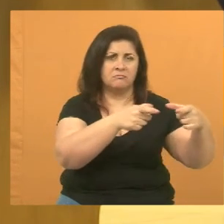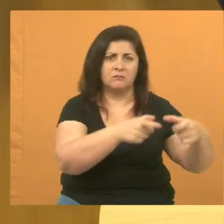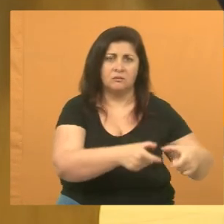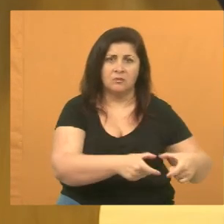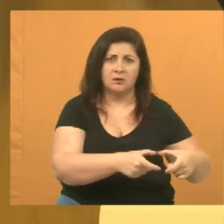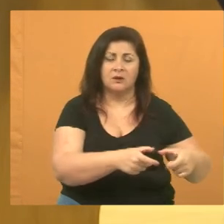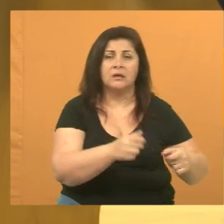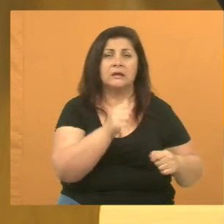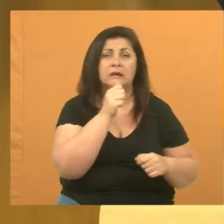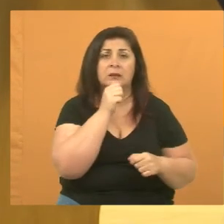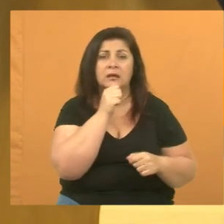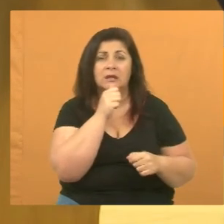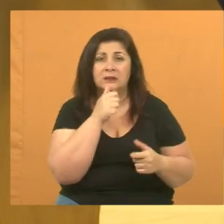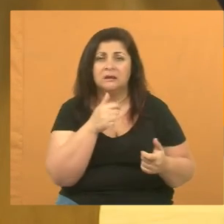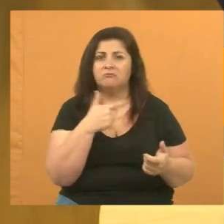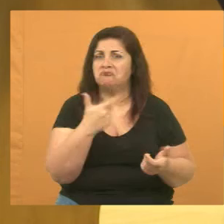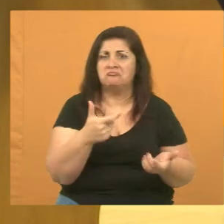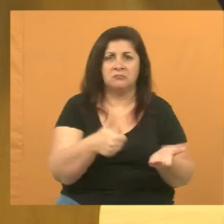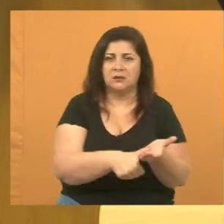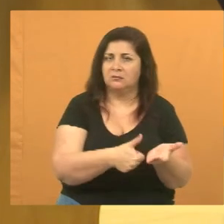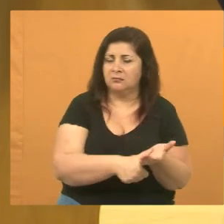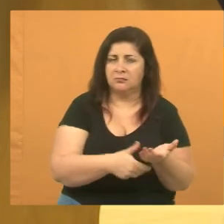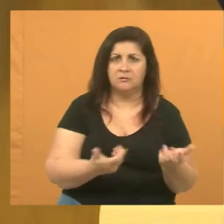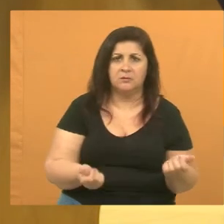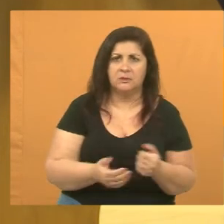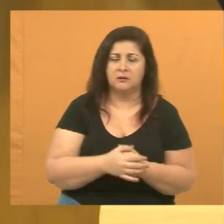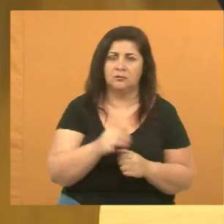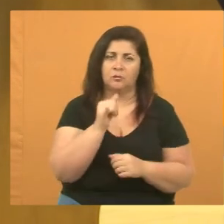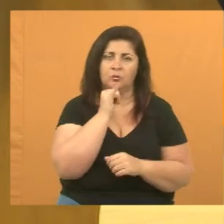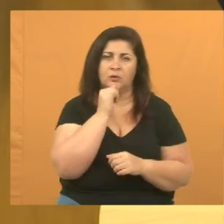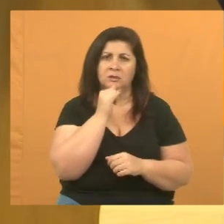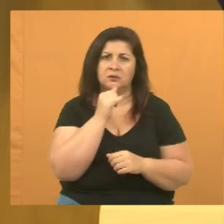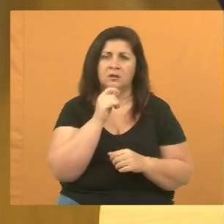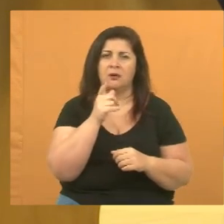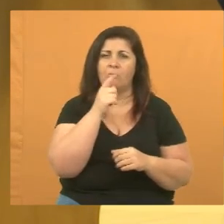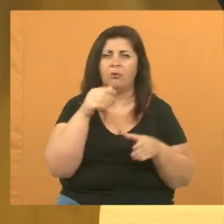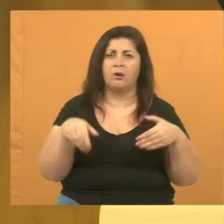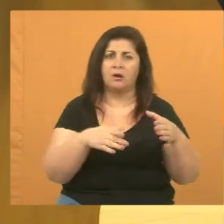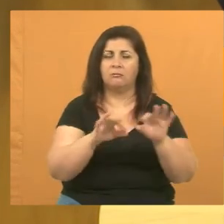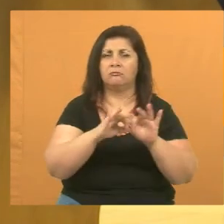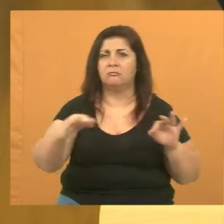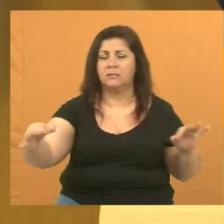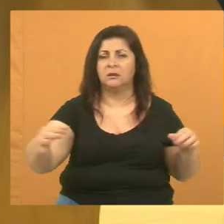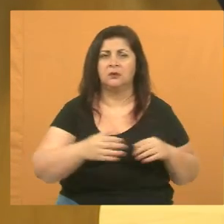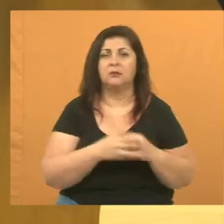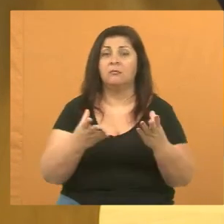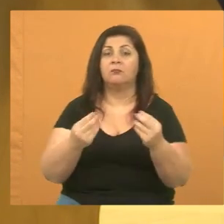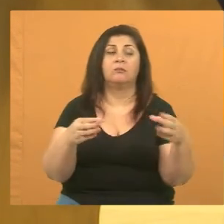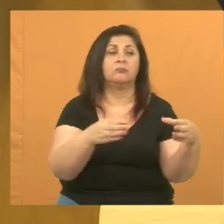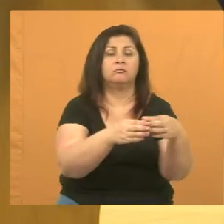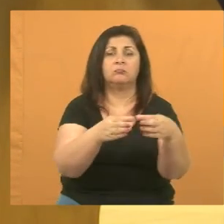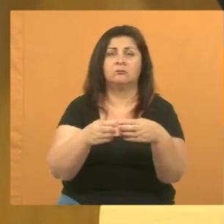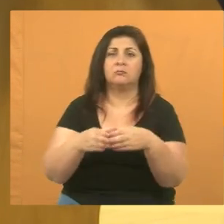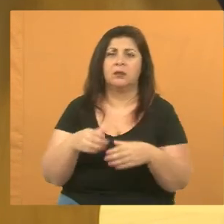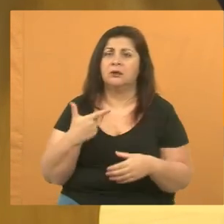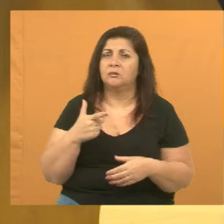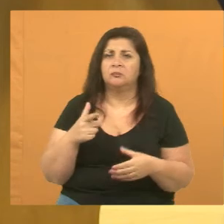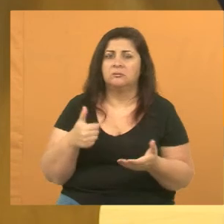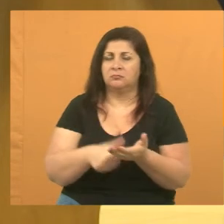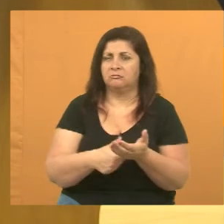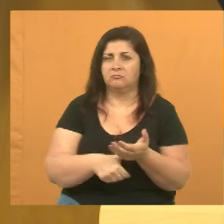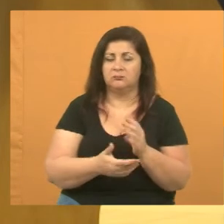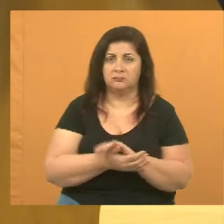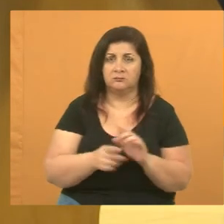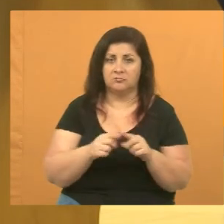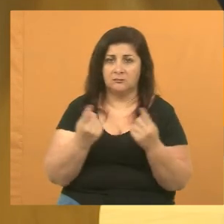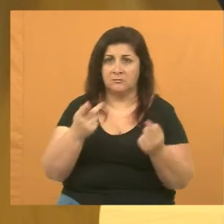bairros ainda irregulares. Posso exemplificar aqui o Rio Comprido, exemplificar tantos bairros que ainda não têm regularização,